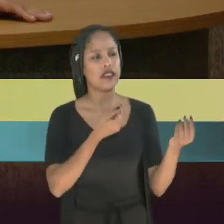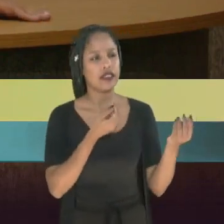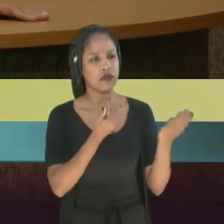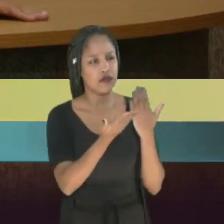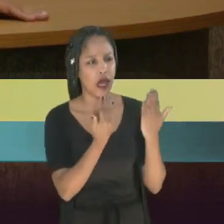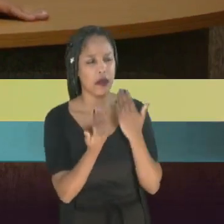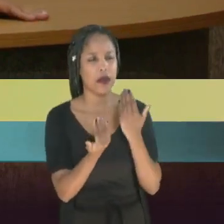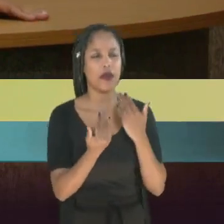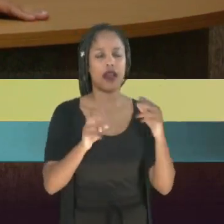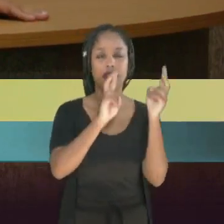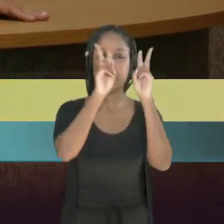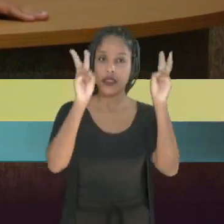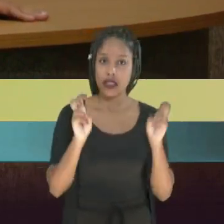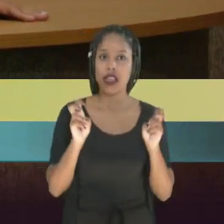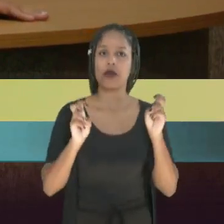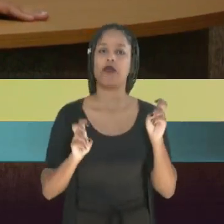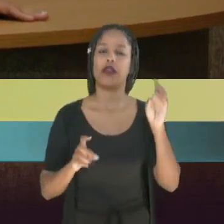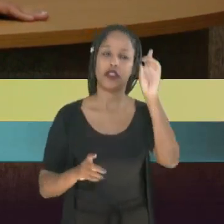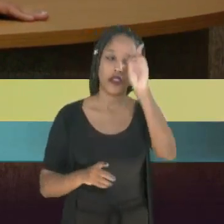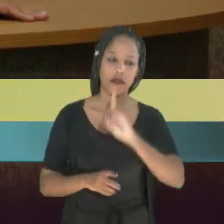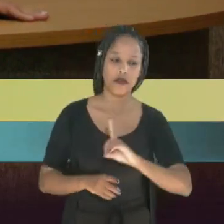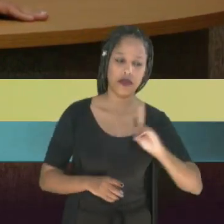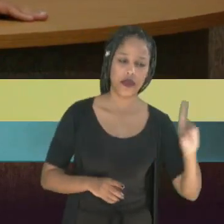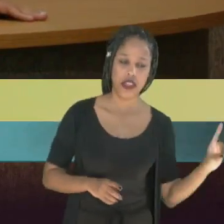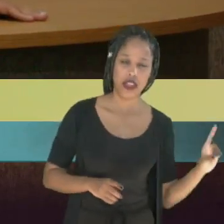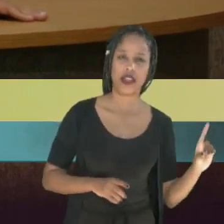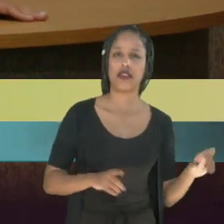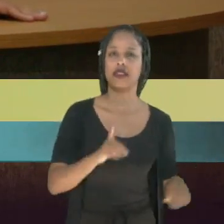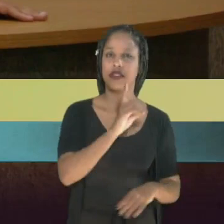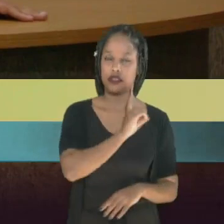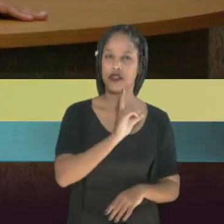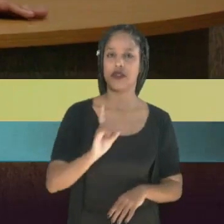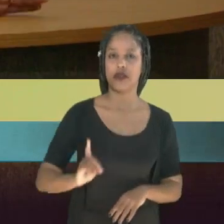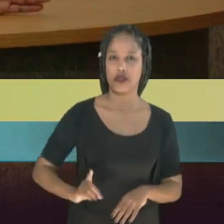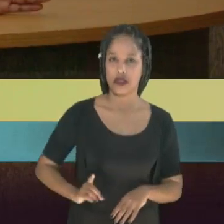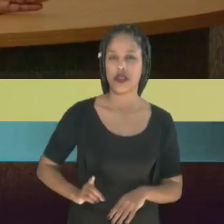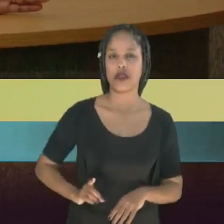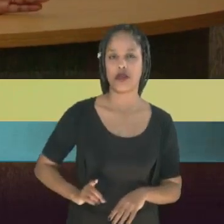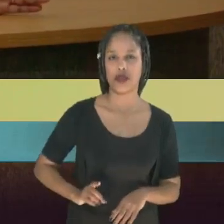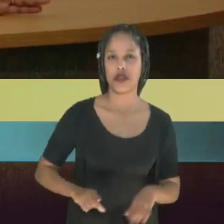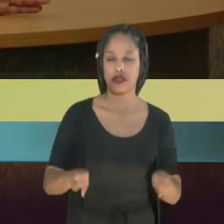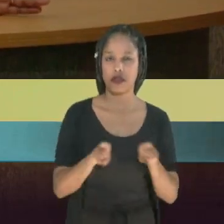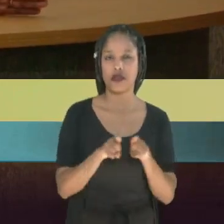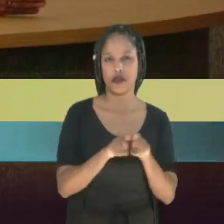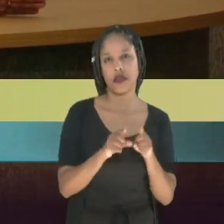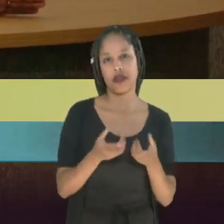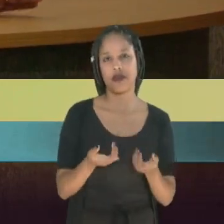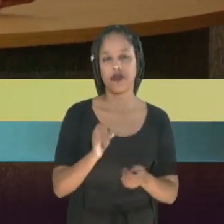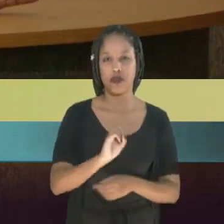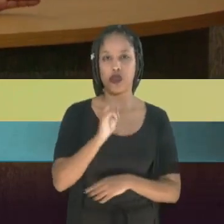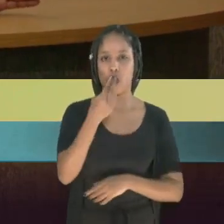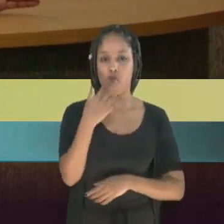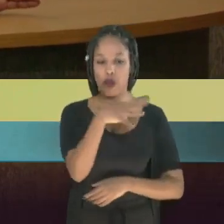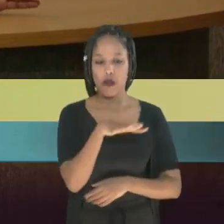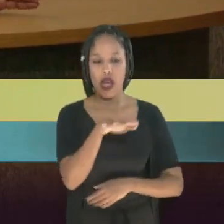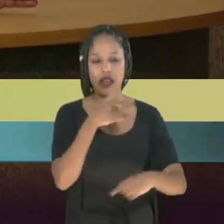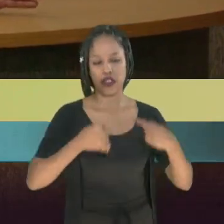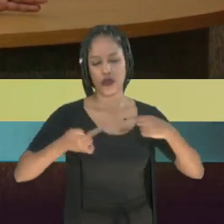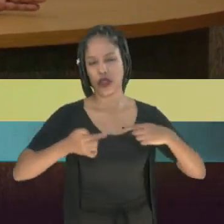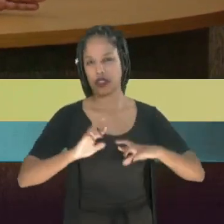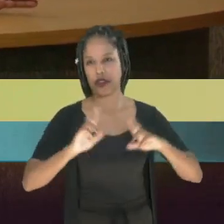ponderar temas que é trazido aqui também por deputados que não é do nosso campo. O que eu tenho